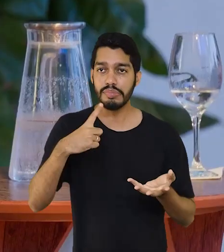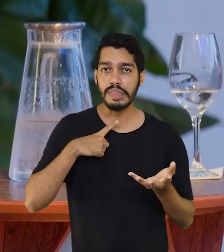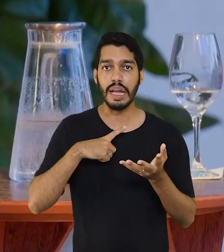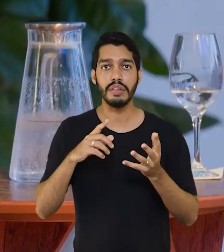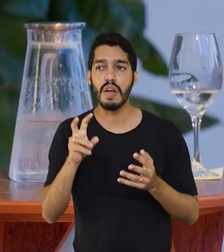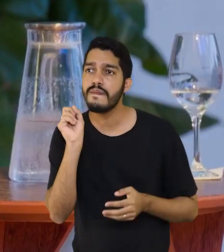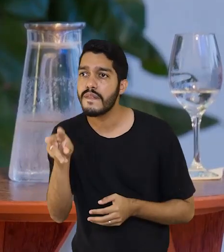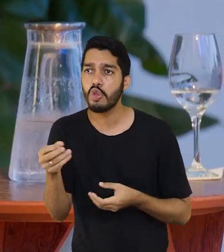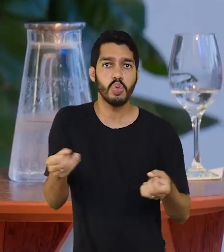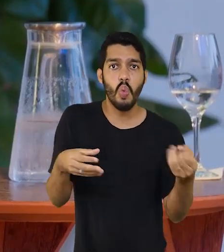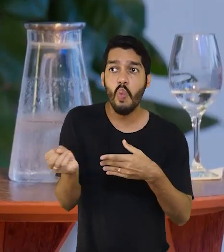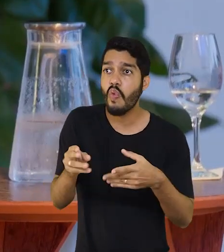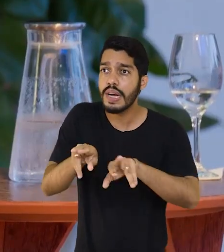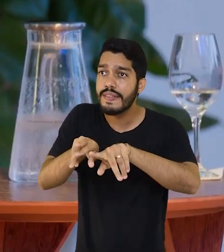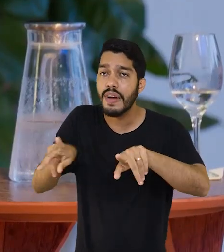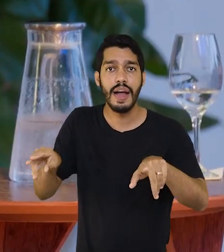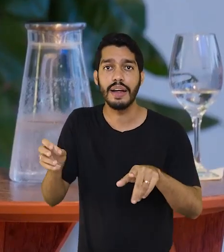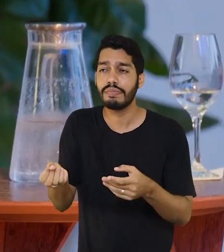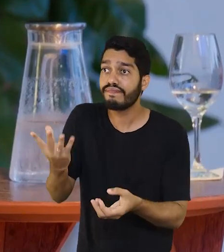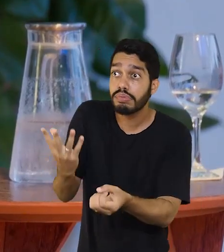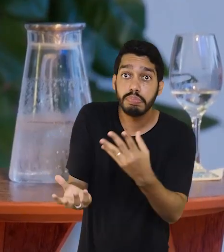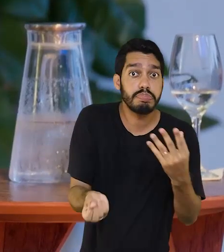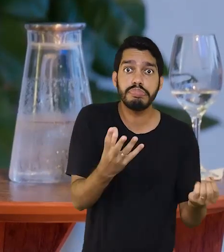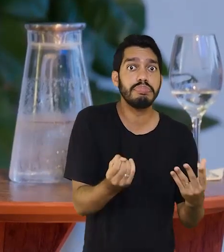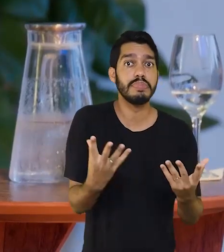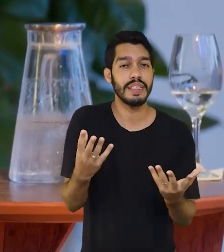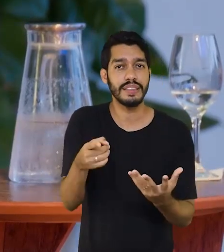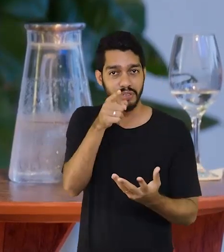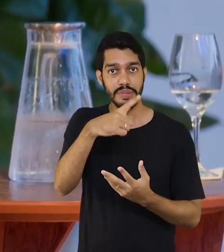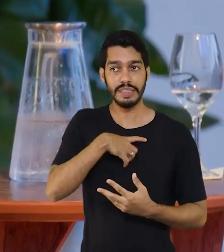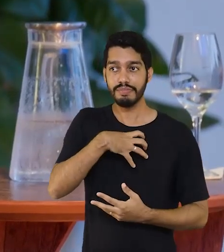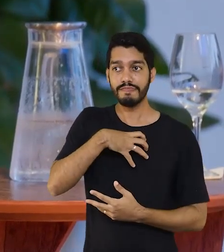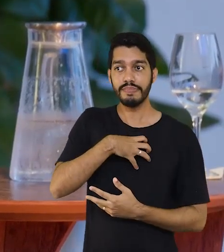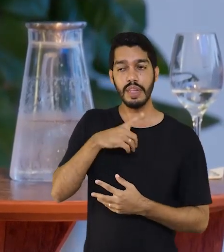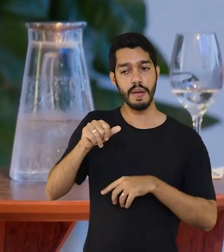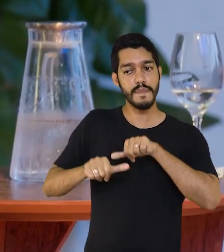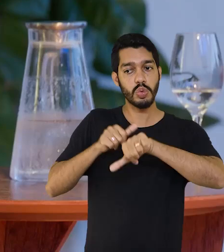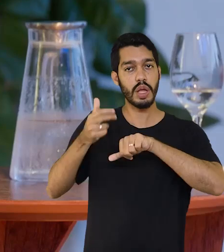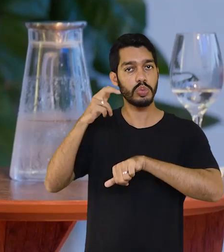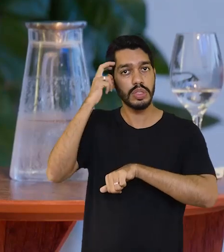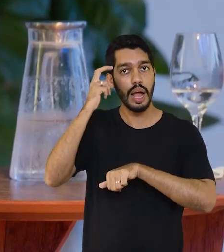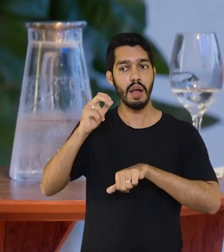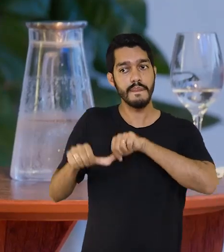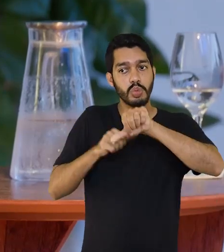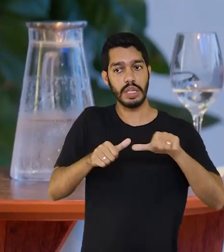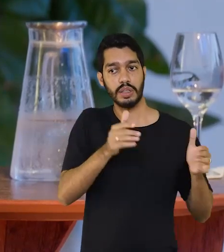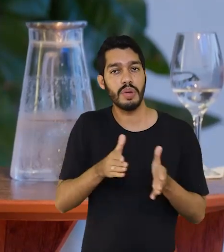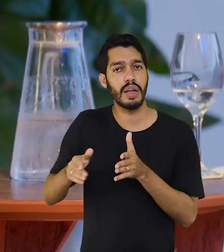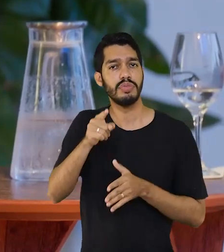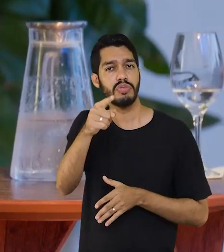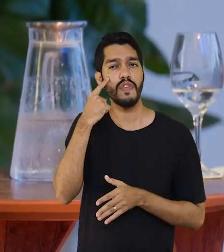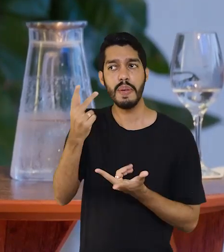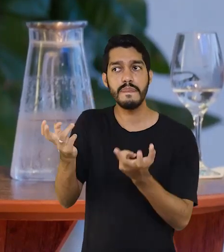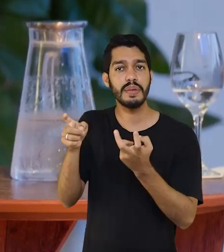você está olhando para tendências, e se você tem esse olhar de mudança cultural e de organizacional,